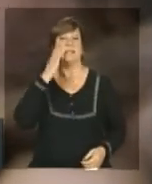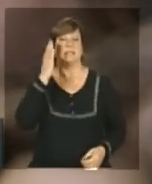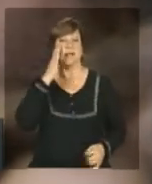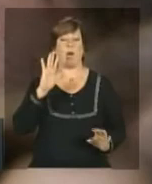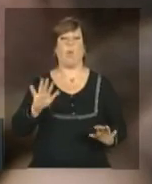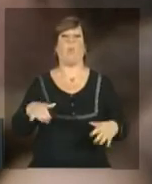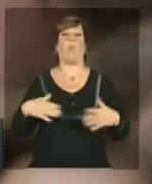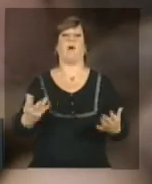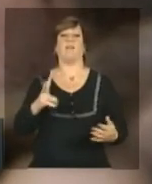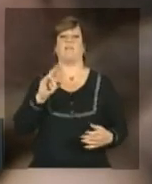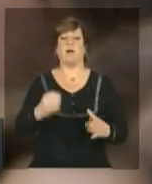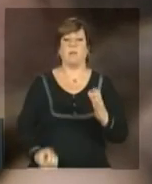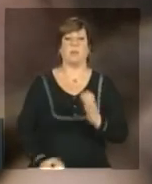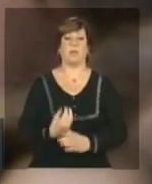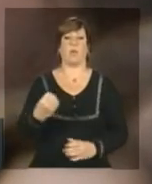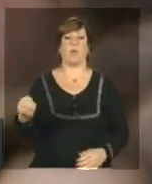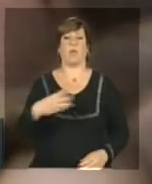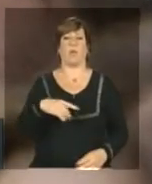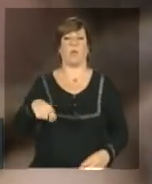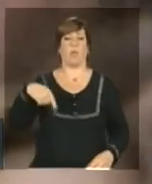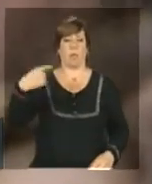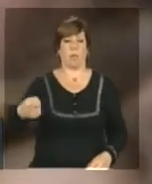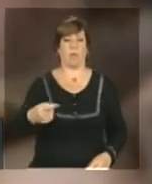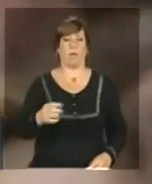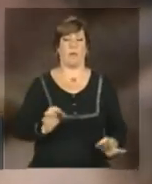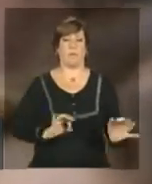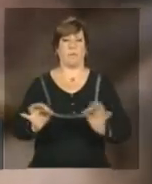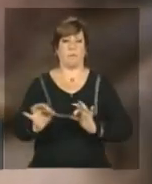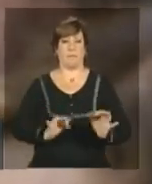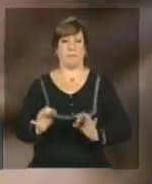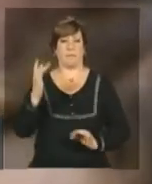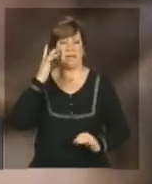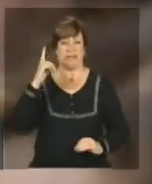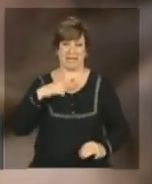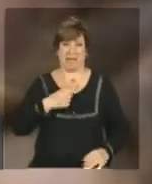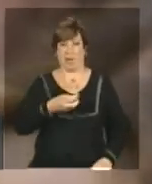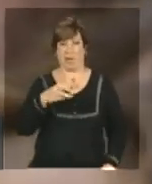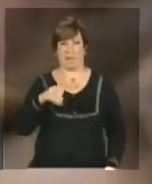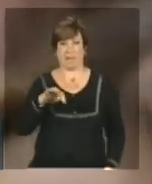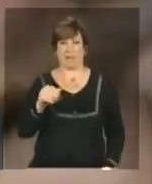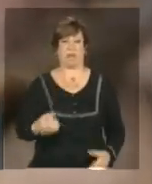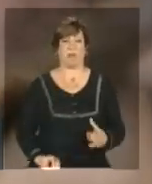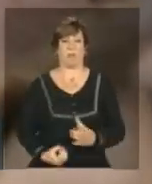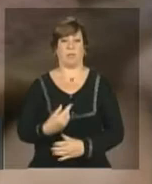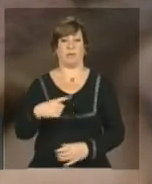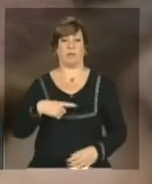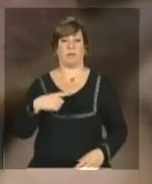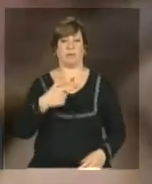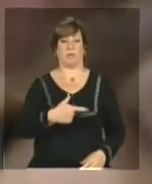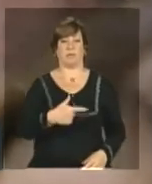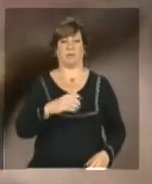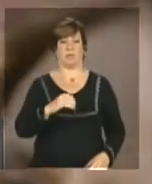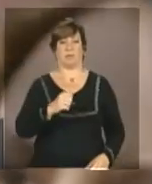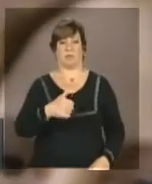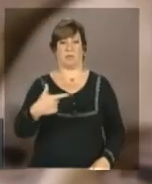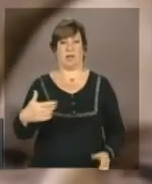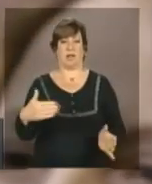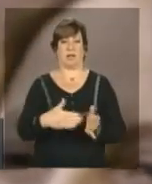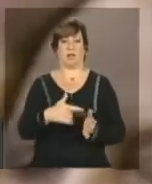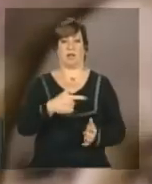quando vai lançar o próximo plano estratégico. Tem alguma meta para lançar o 2012